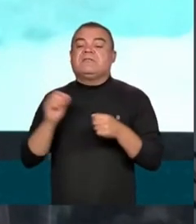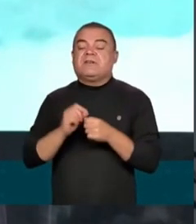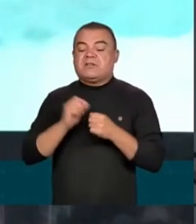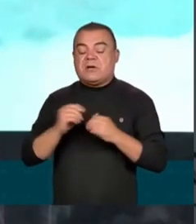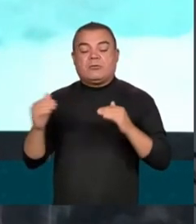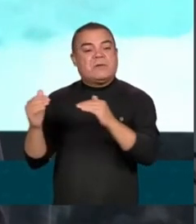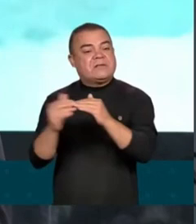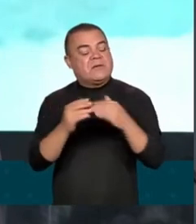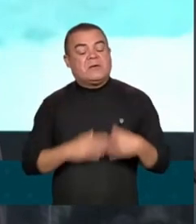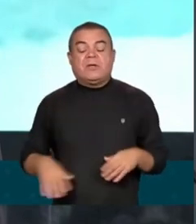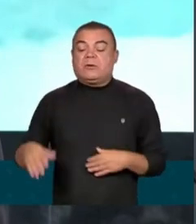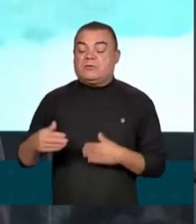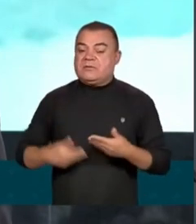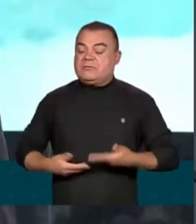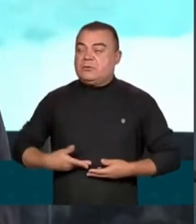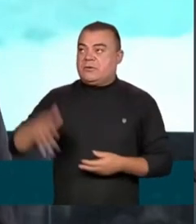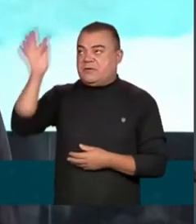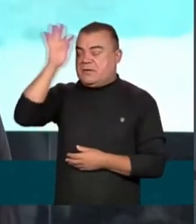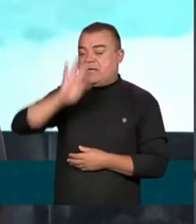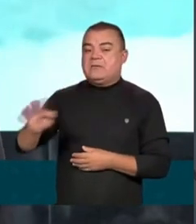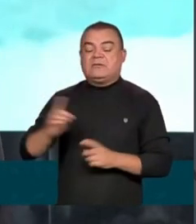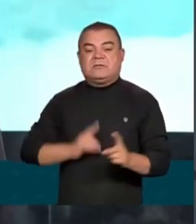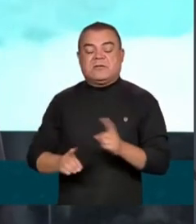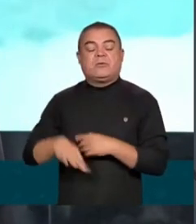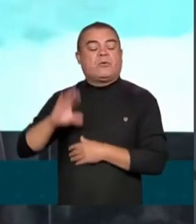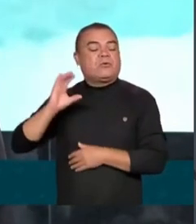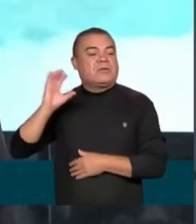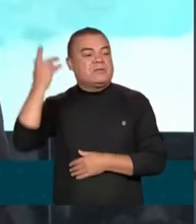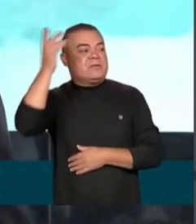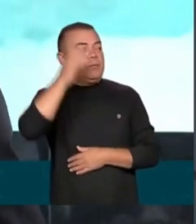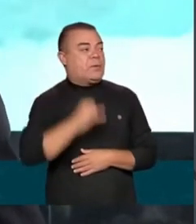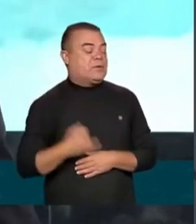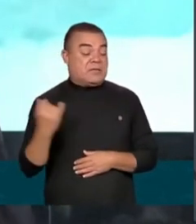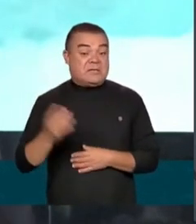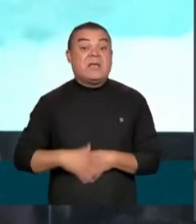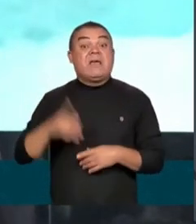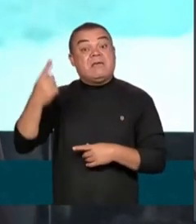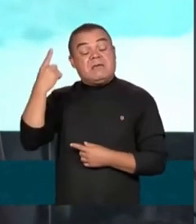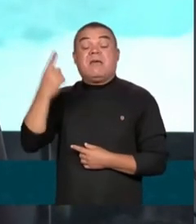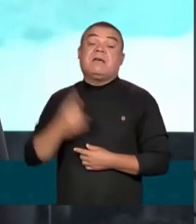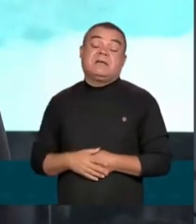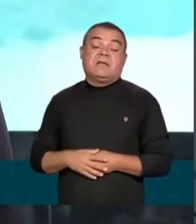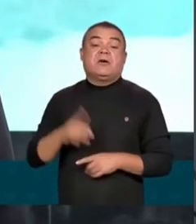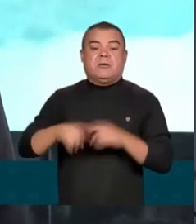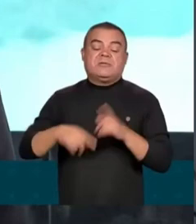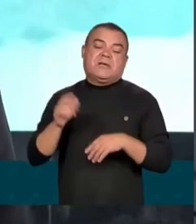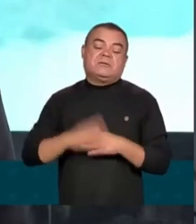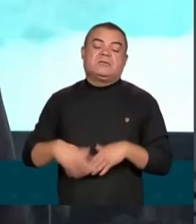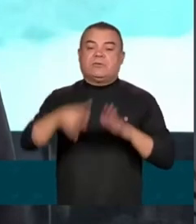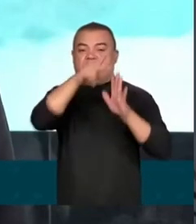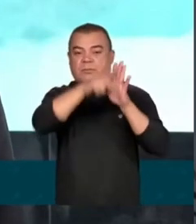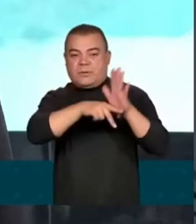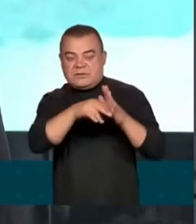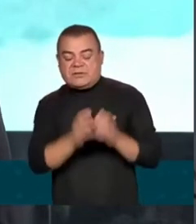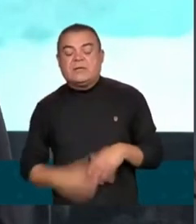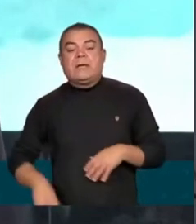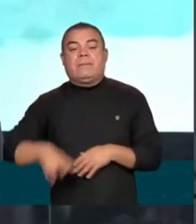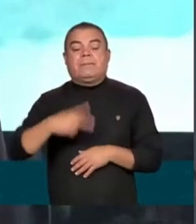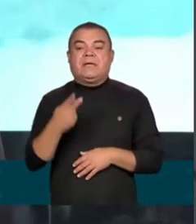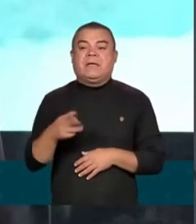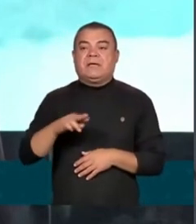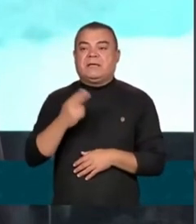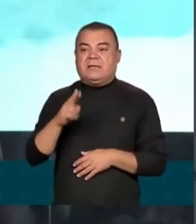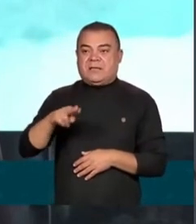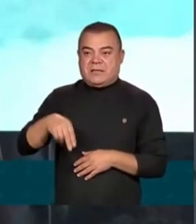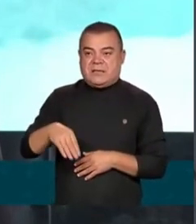para o servidores federais no diálogo uma conquista importante de servidores Federais e é um objeto de um projeto de um PLN de